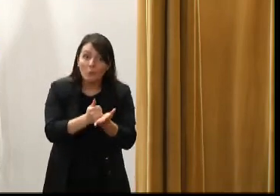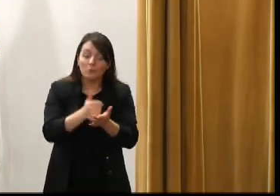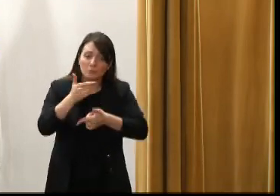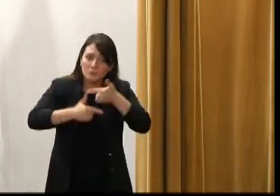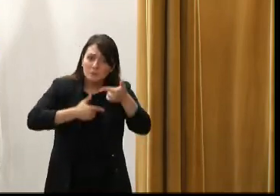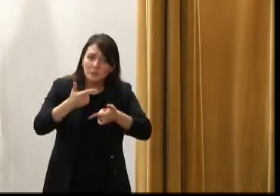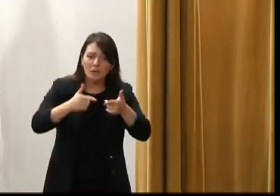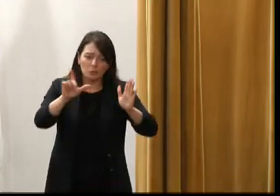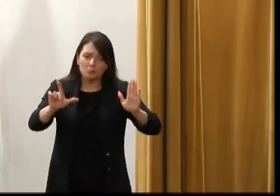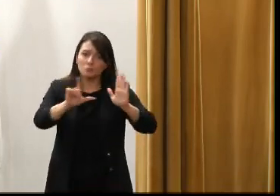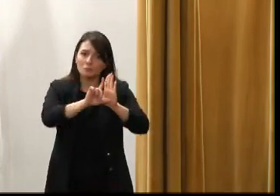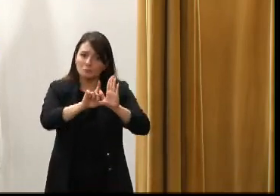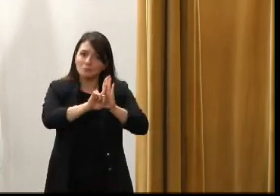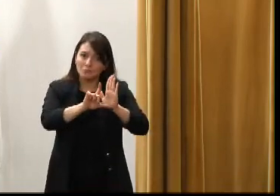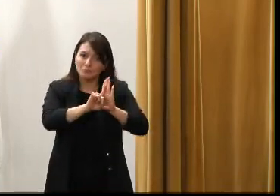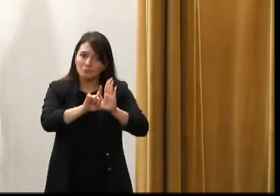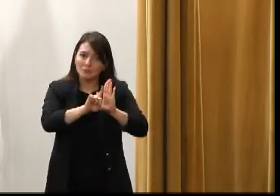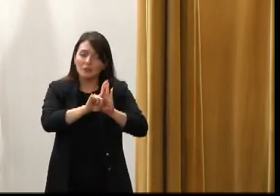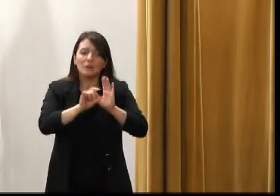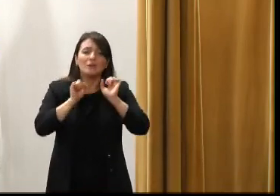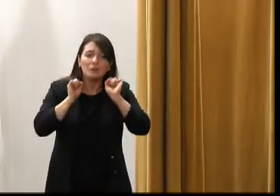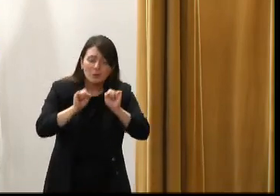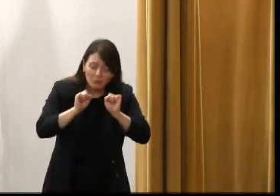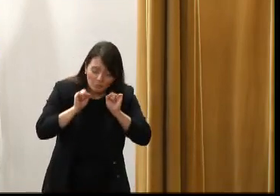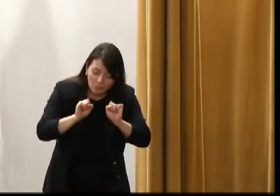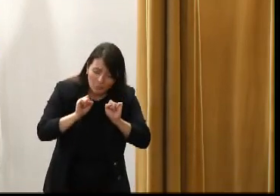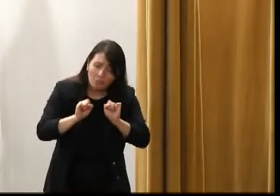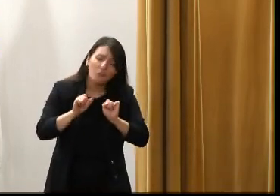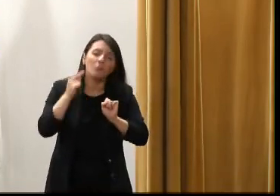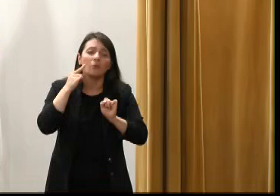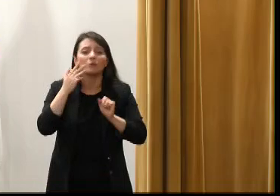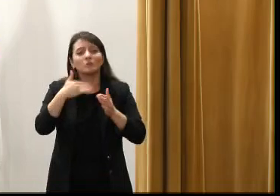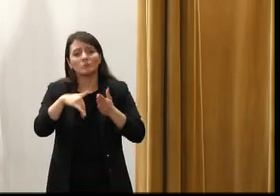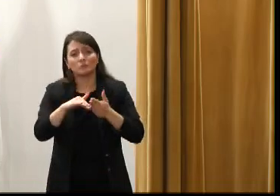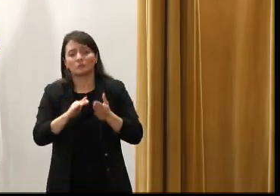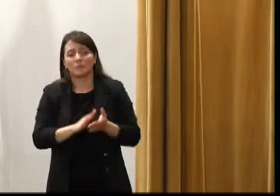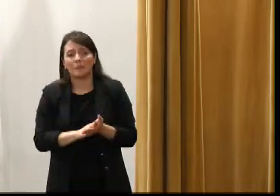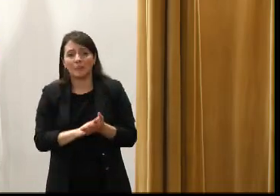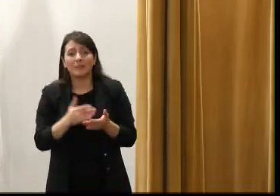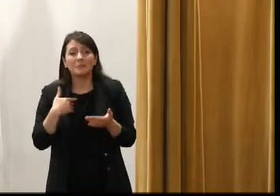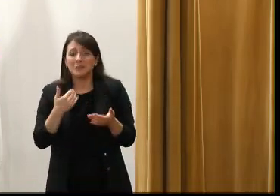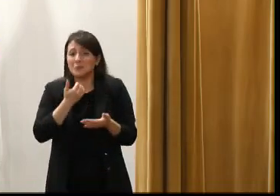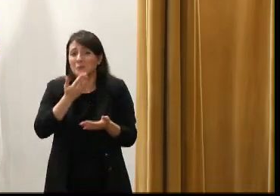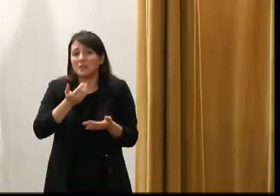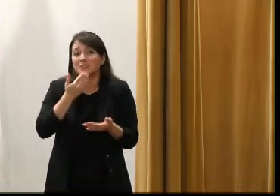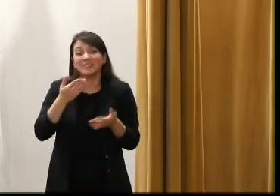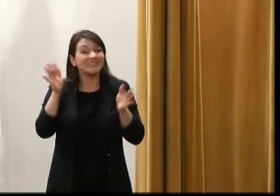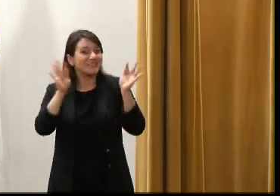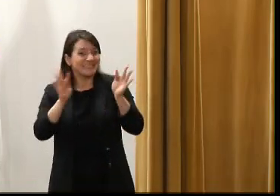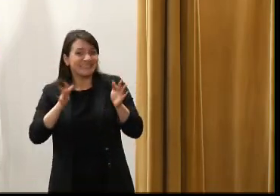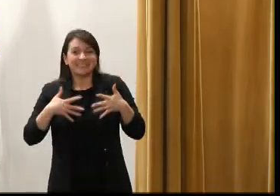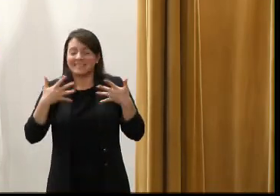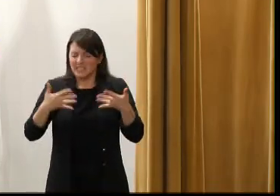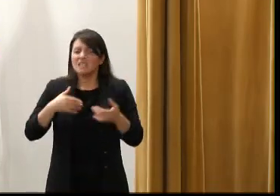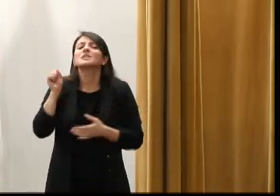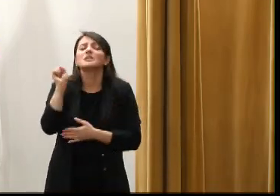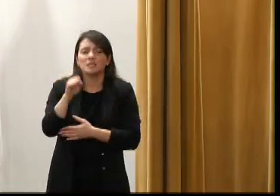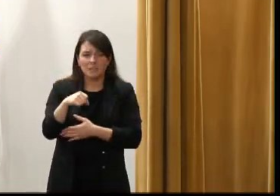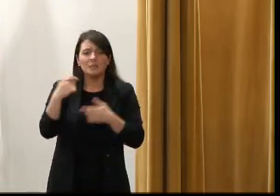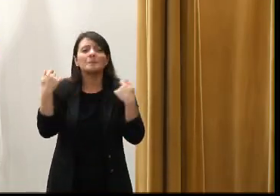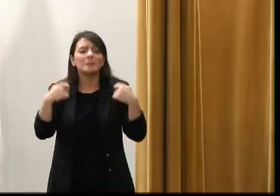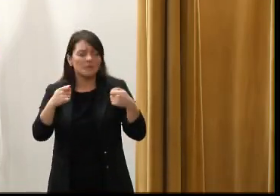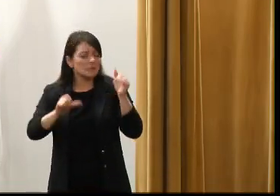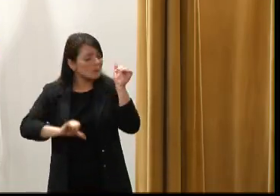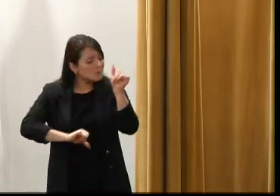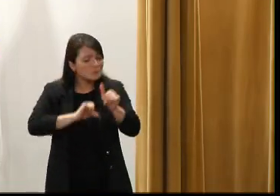com uma legislação que possa fazer sentido nisso tudo. Porque não adianta sairmos daqui todos felizes, achando, sim, a gente precisa ter isso na